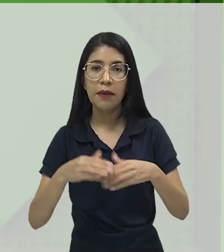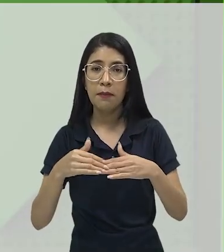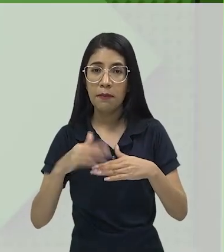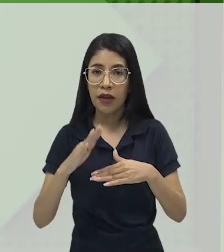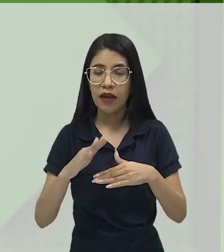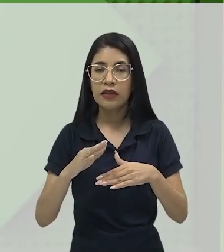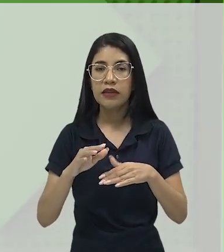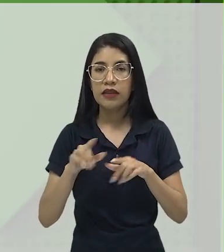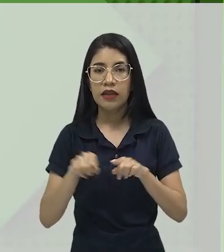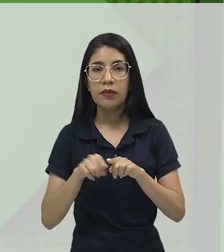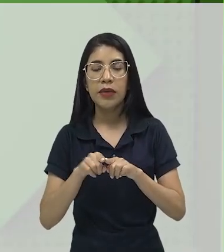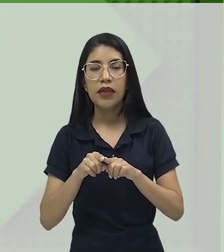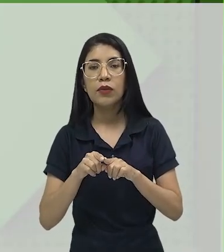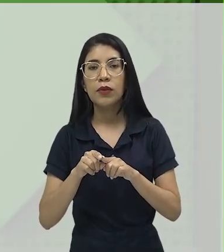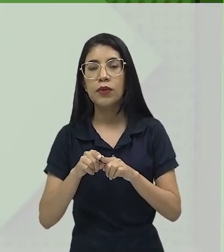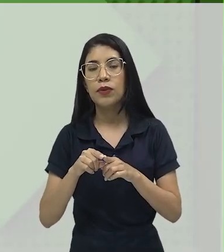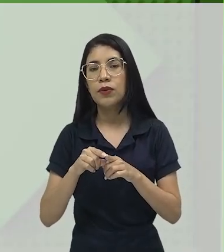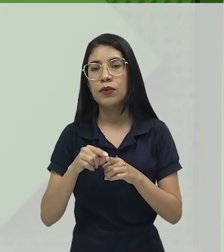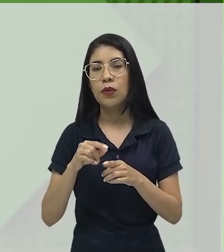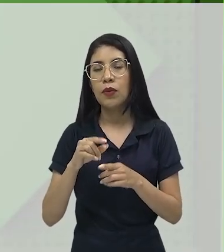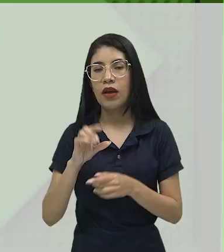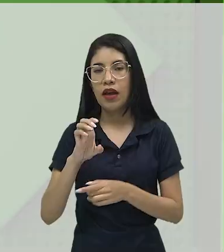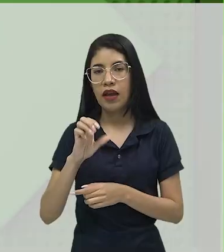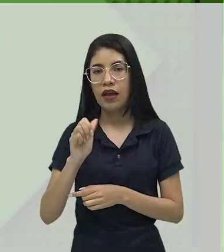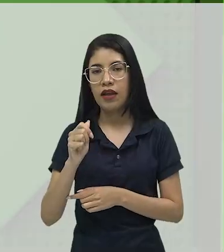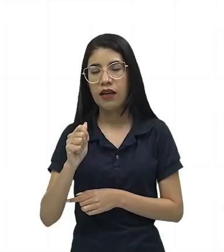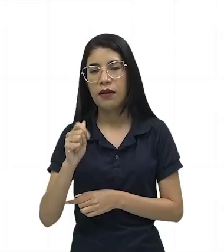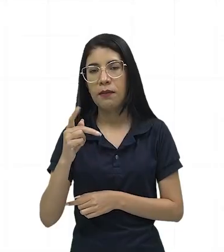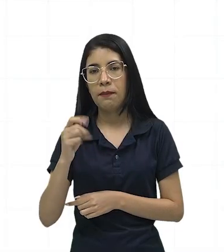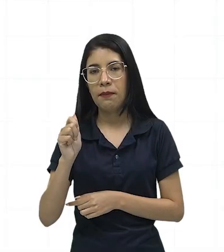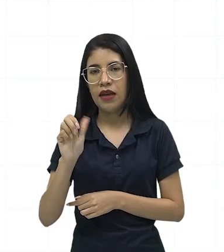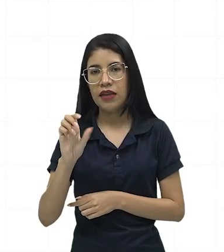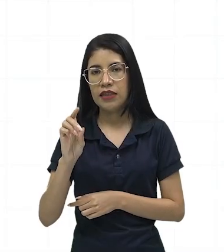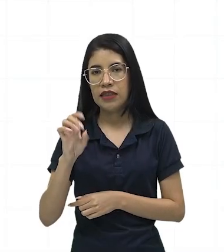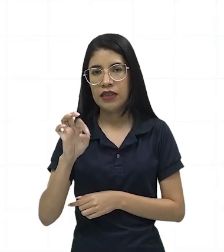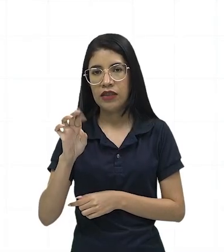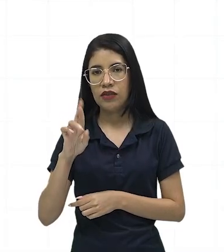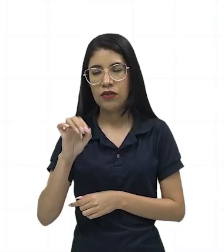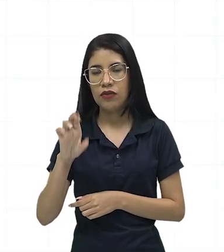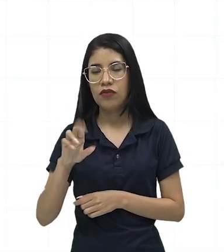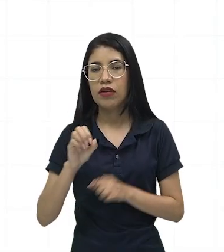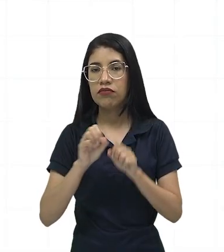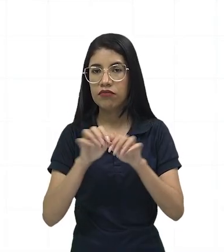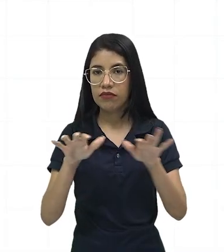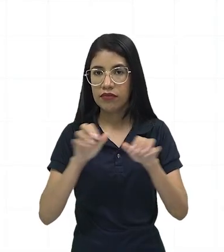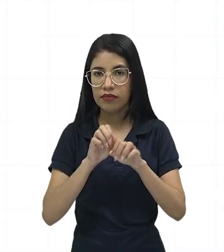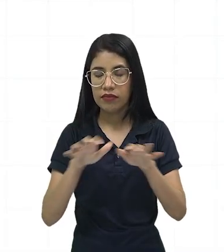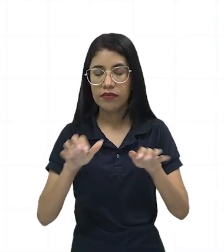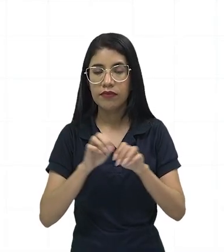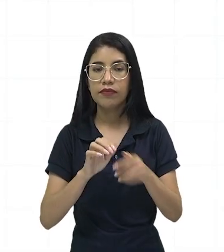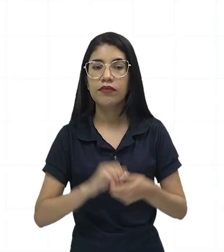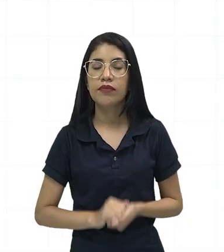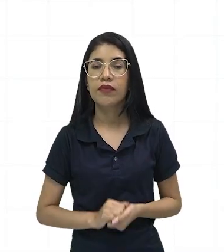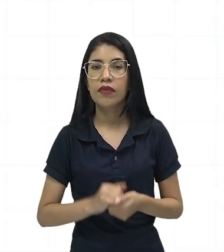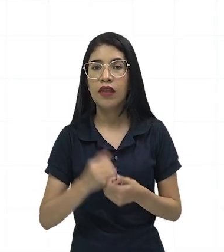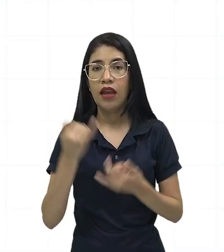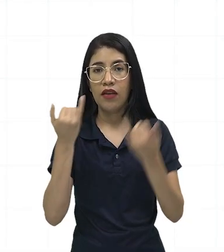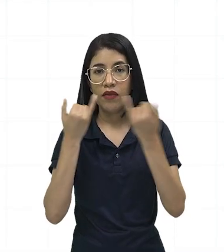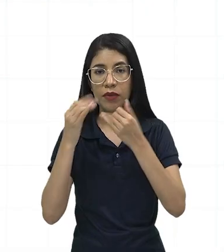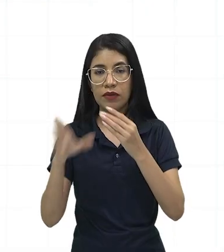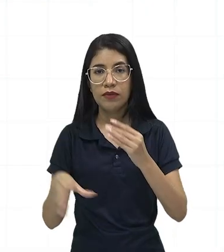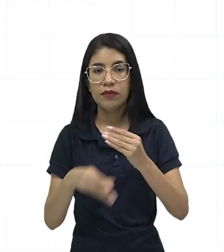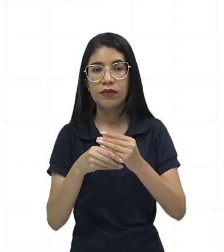elétricas, os capacitores irão liberar, né? E aí nós temos mais informações, né, sobre os capacitores, que é